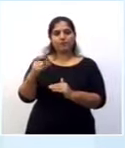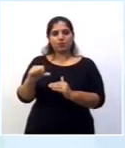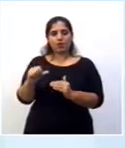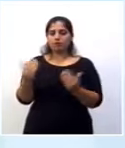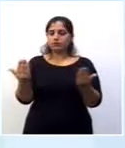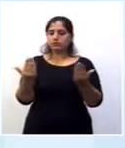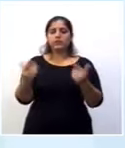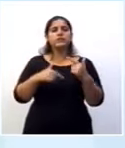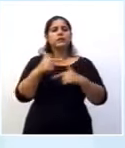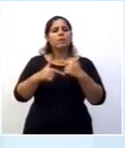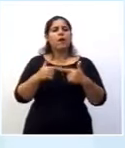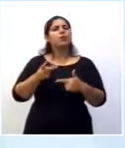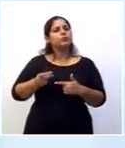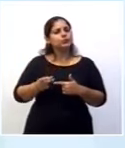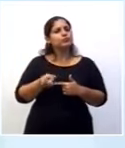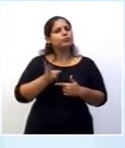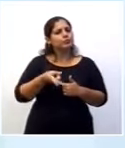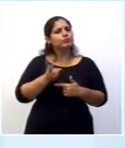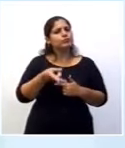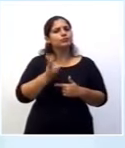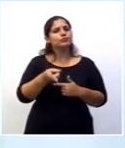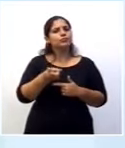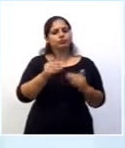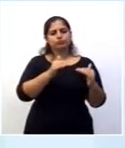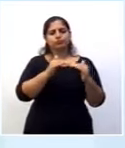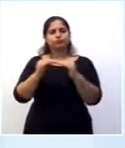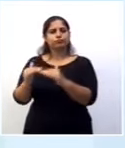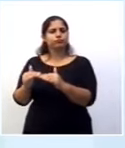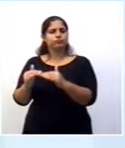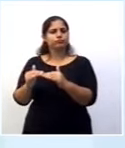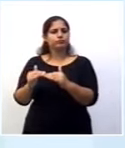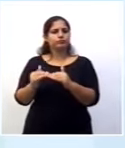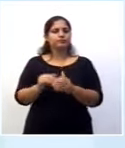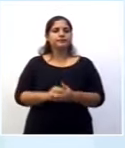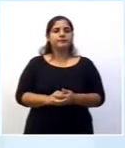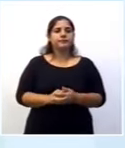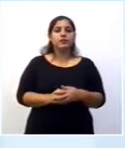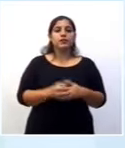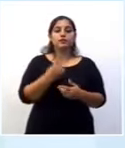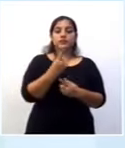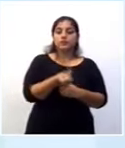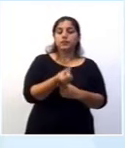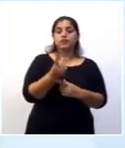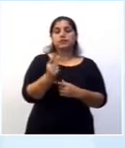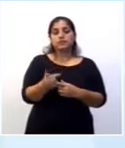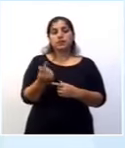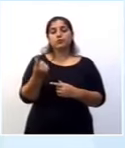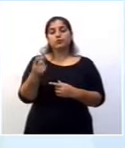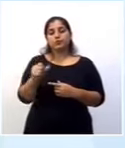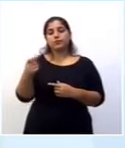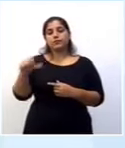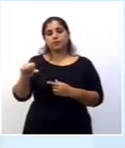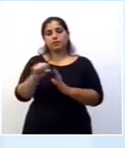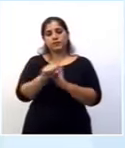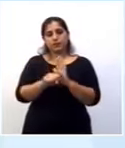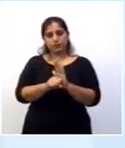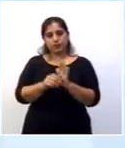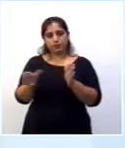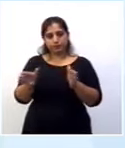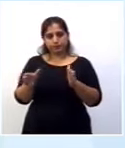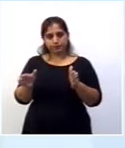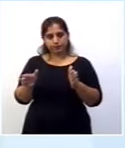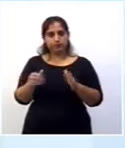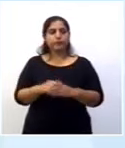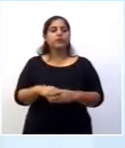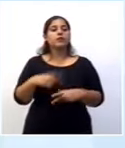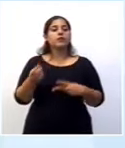é a atividade econômica que permaneceu em todos os ciclos, 16, 17, 18 e 19?